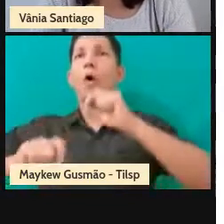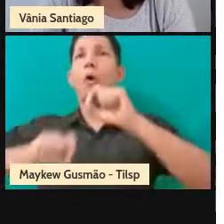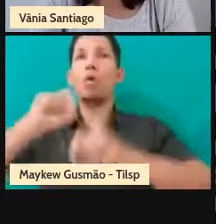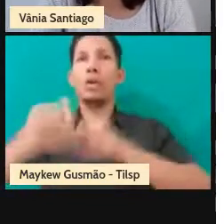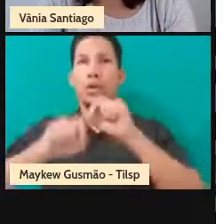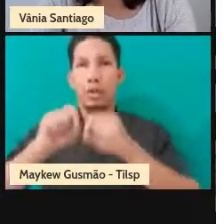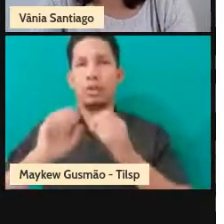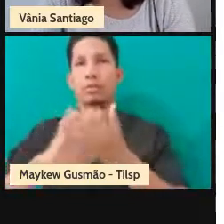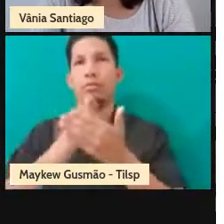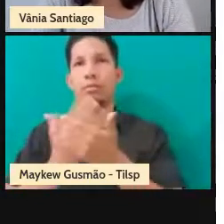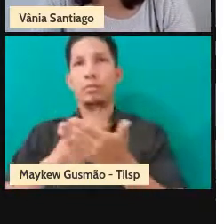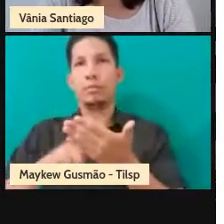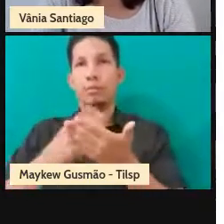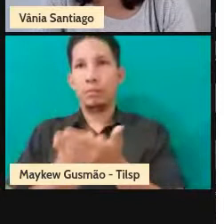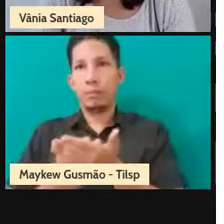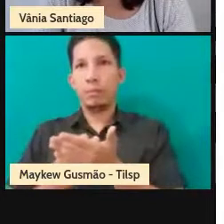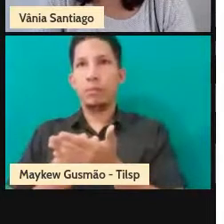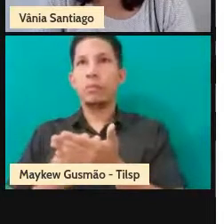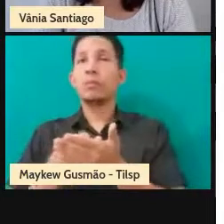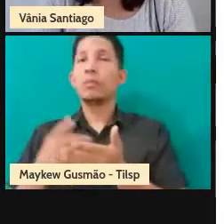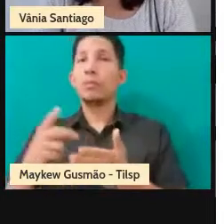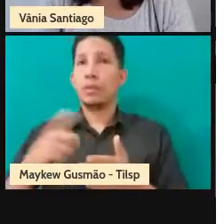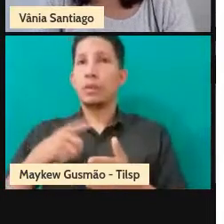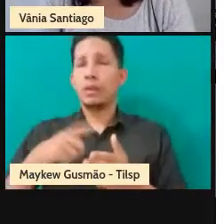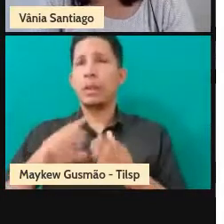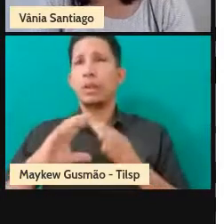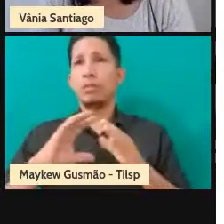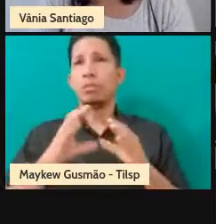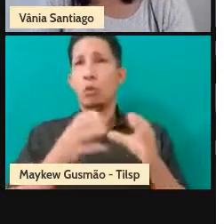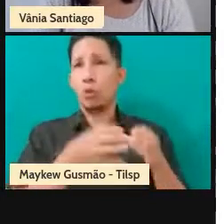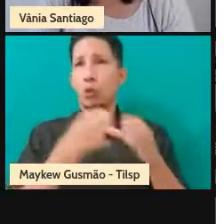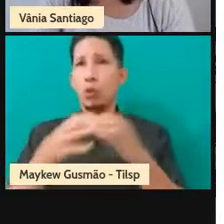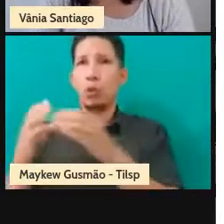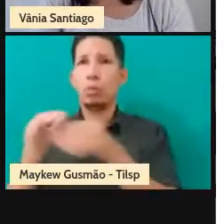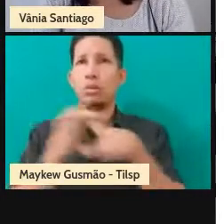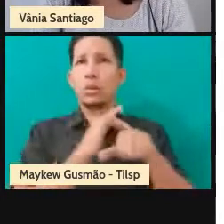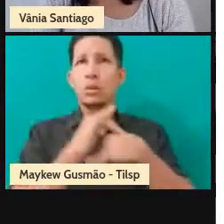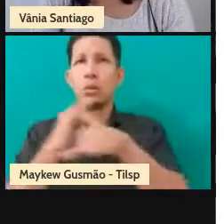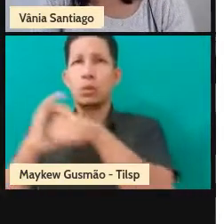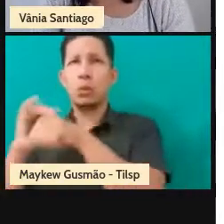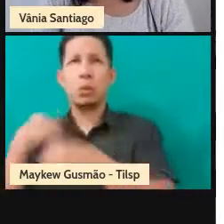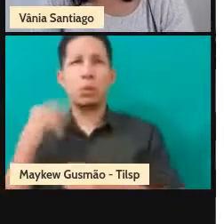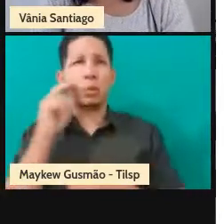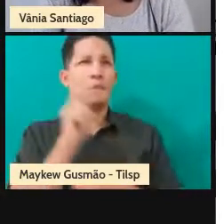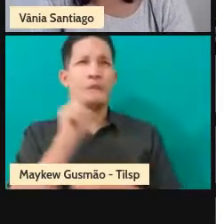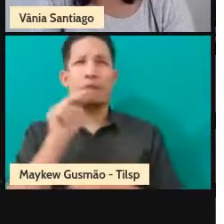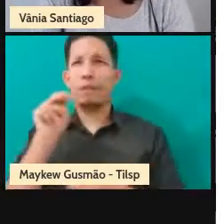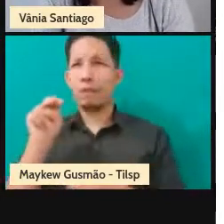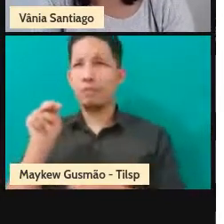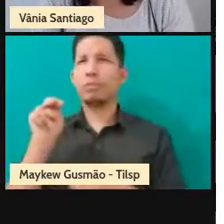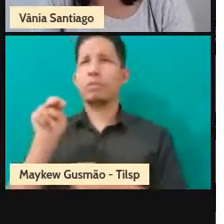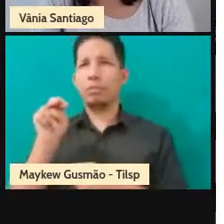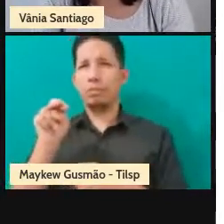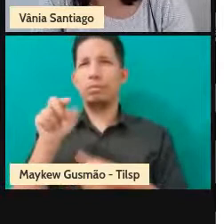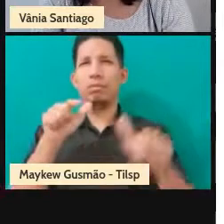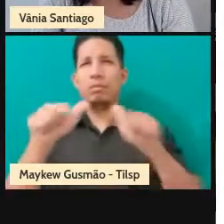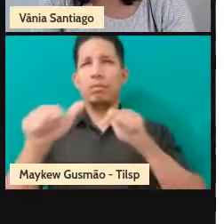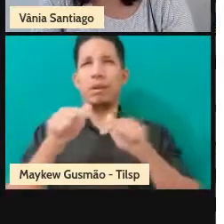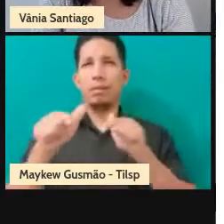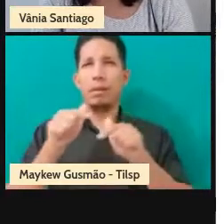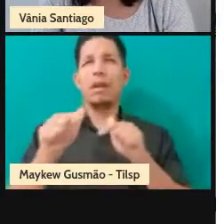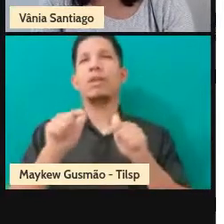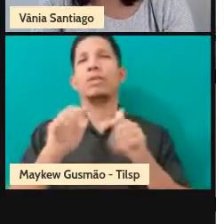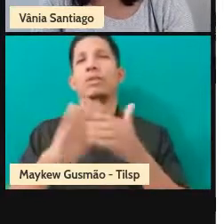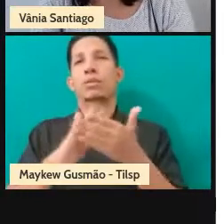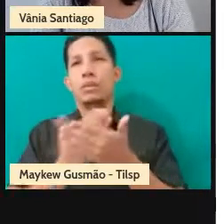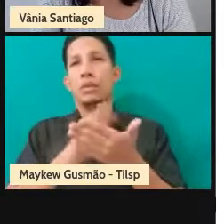esses três grupos de discursos ajudam a gente a olhar para a atividade do TIOS como ato